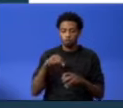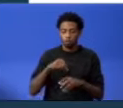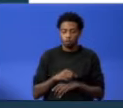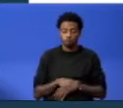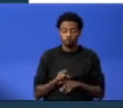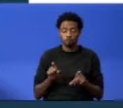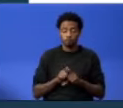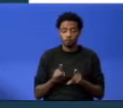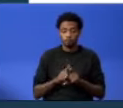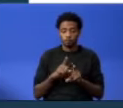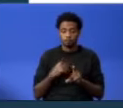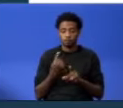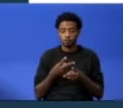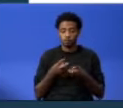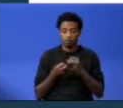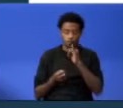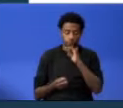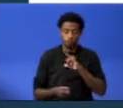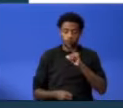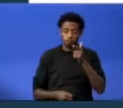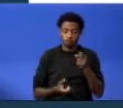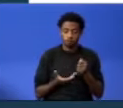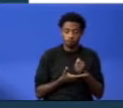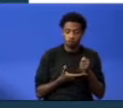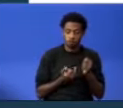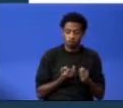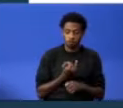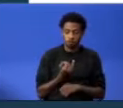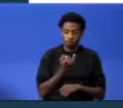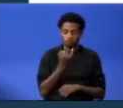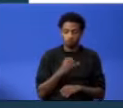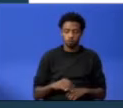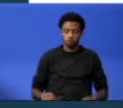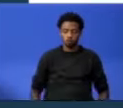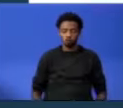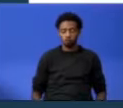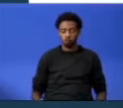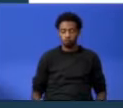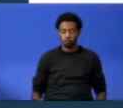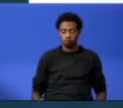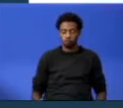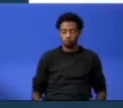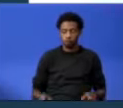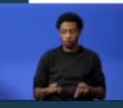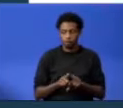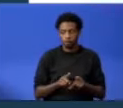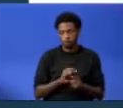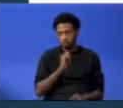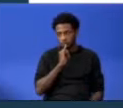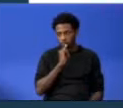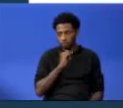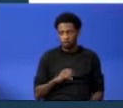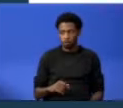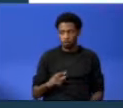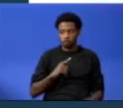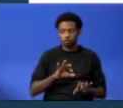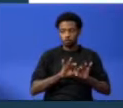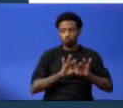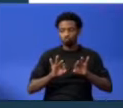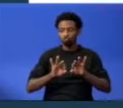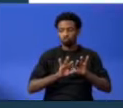Além disso, a gente observa que tem outras estruturas fundamentais, por exemplo, o túbulo transverso ou túbulos